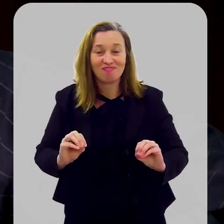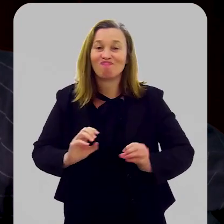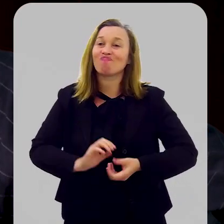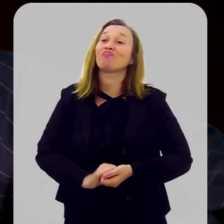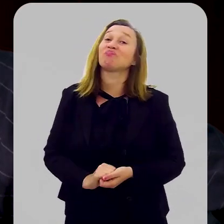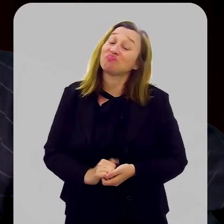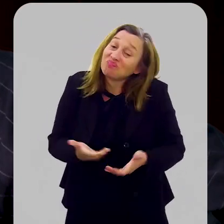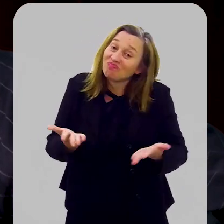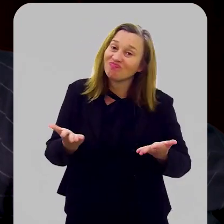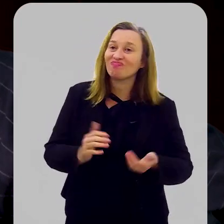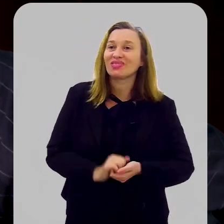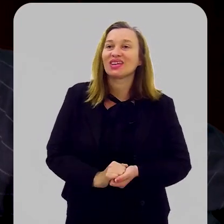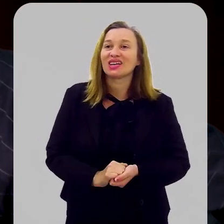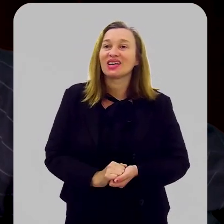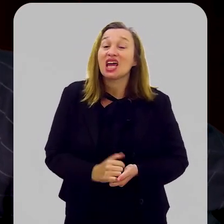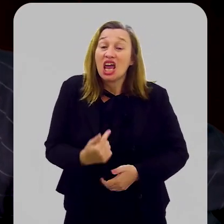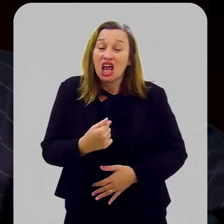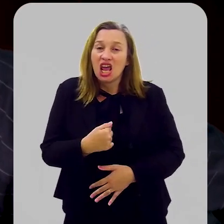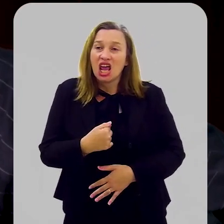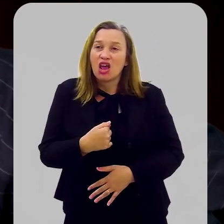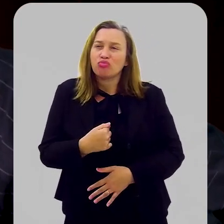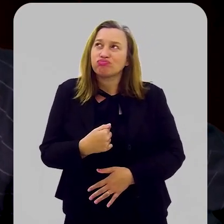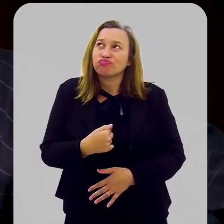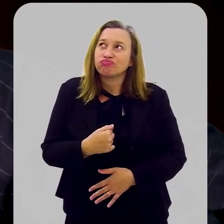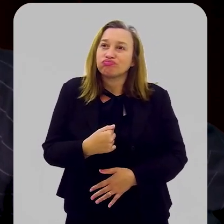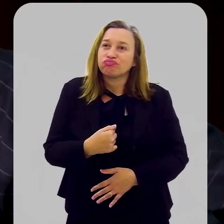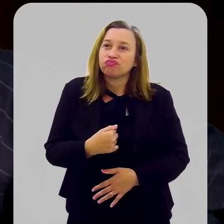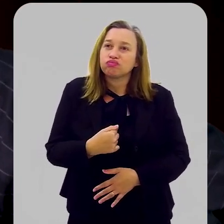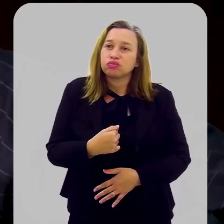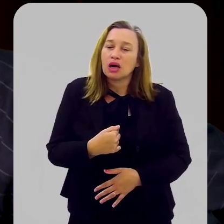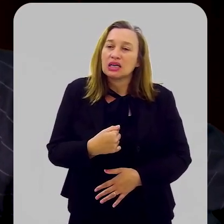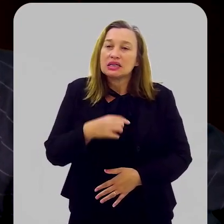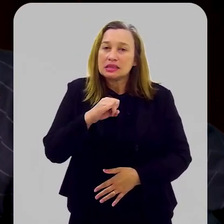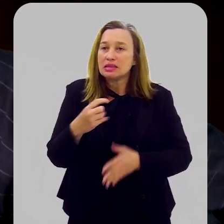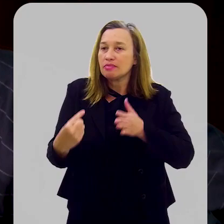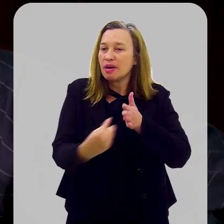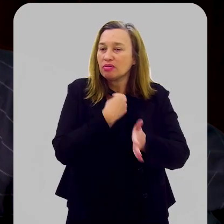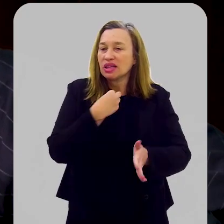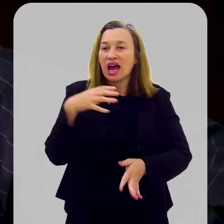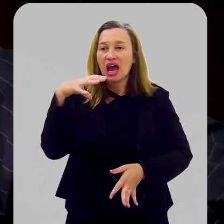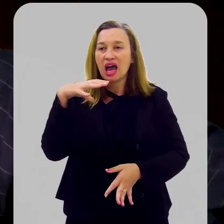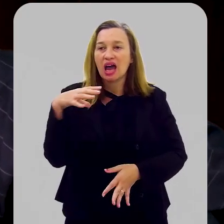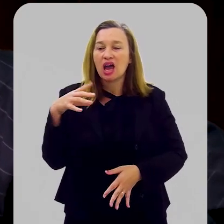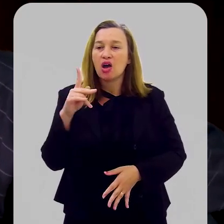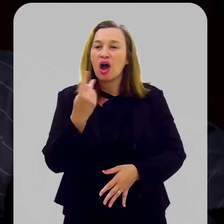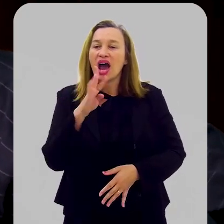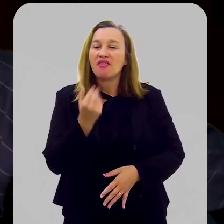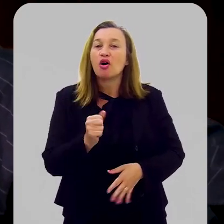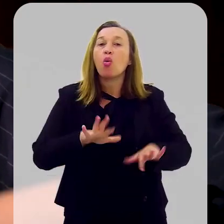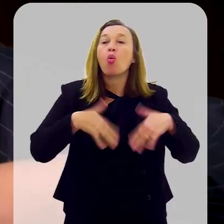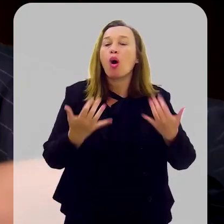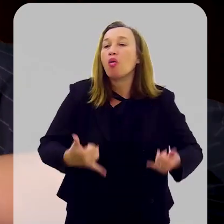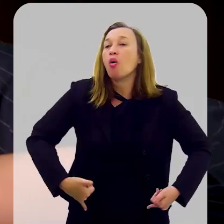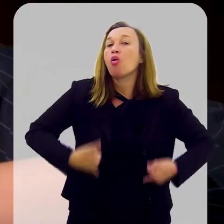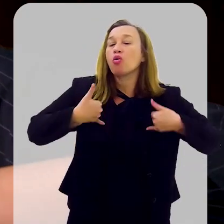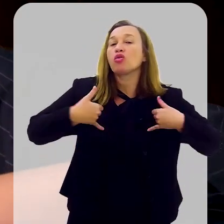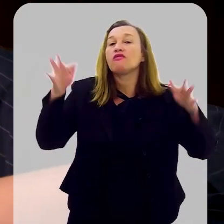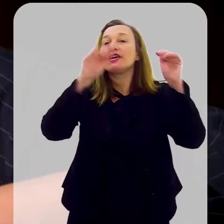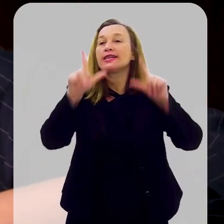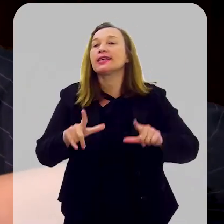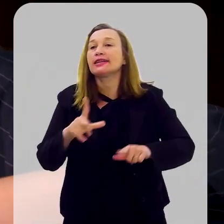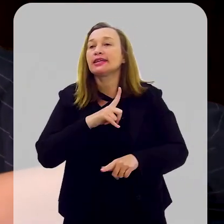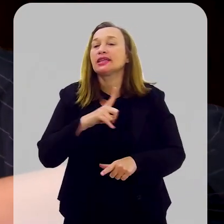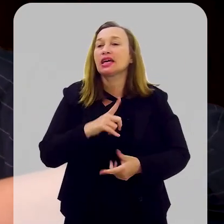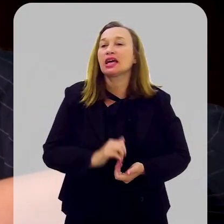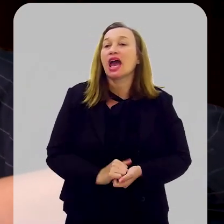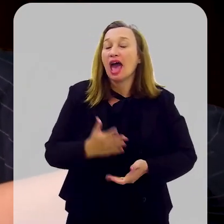arrepender. Meu Deus. É isso. Assim, eu tenho... Se você me perguntasse, Rafa, qual é um orgulho que você tem? Assim,